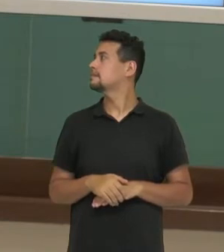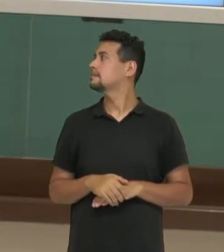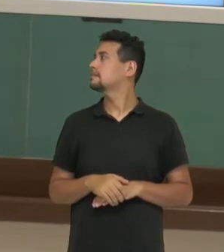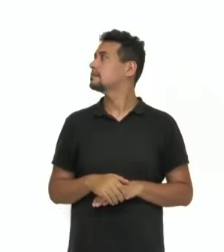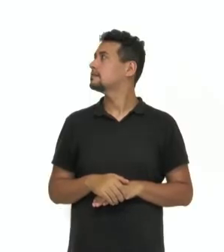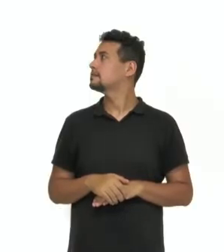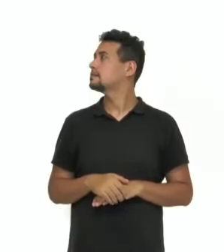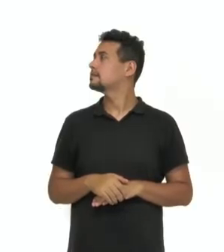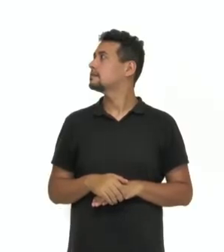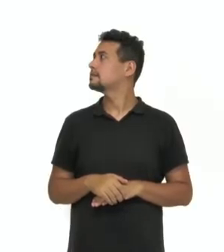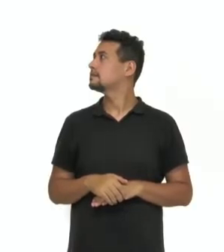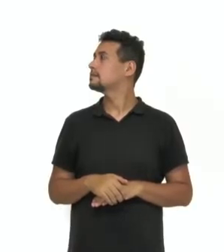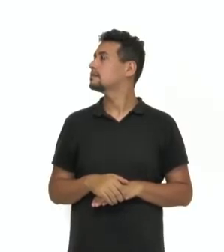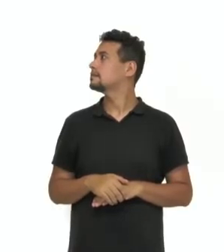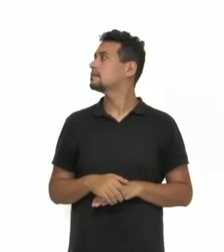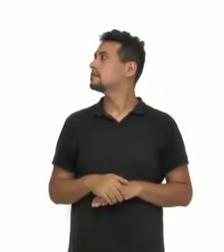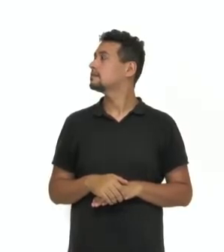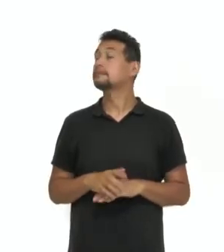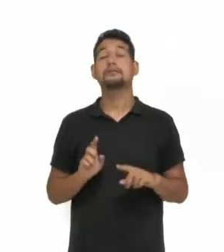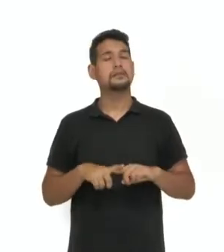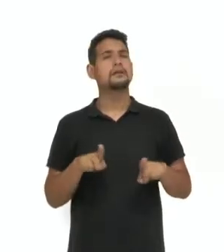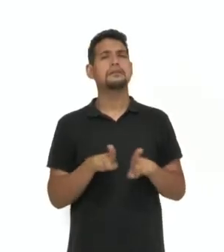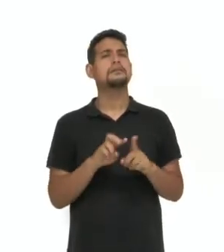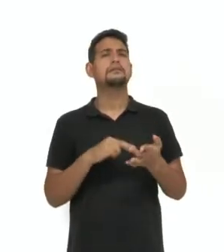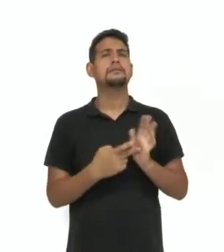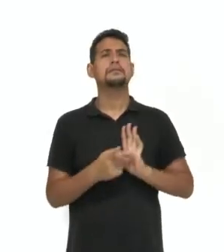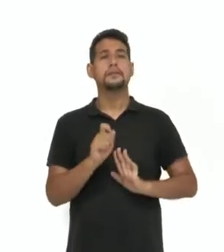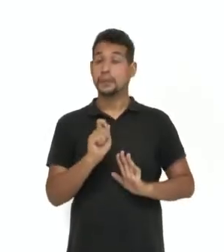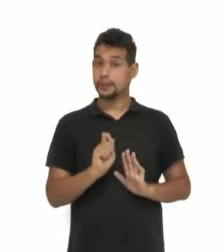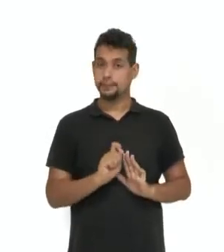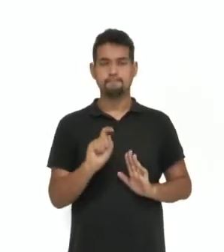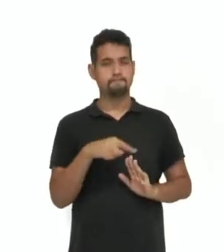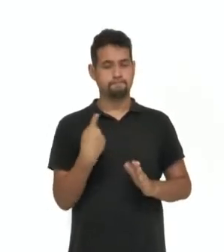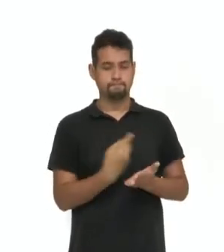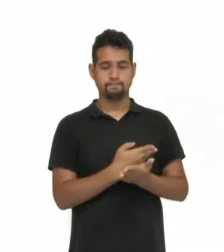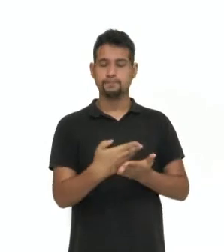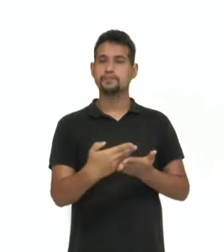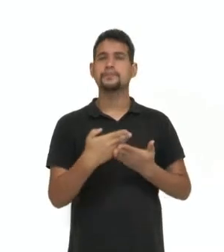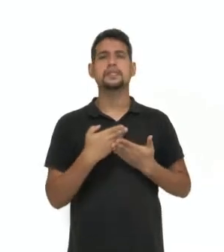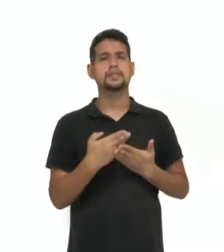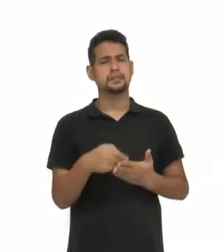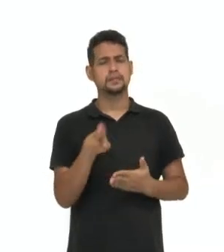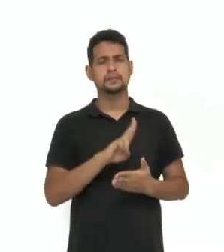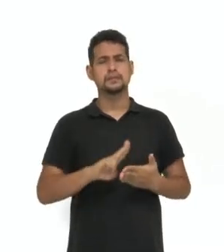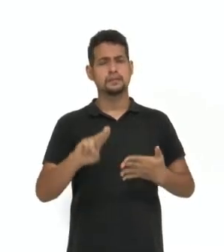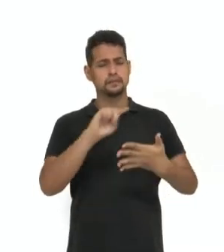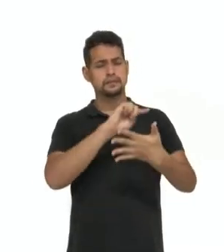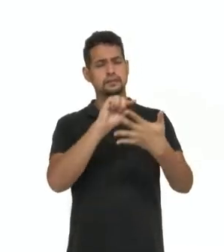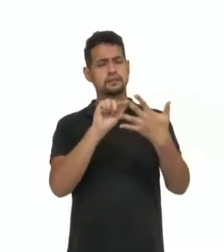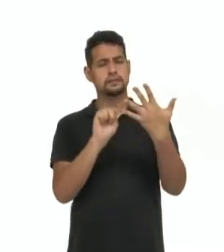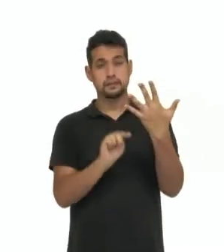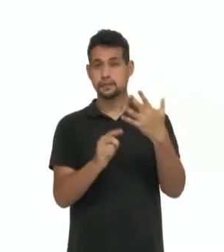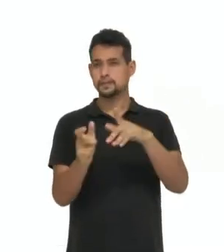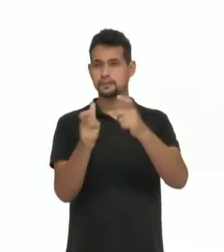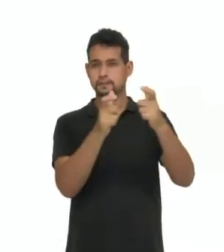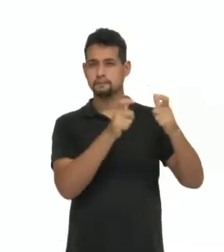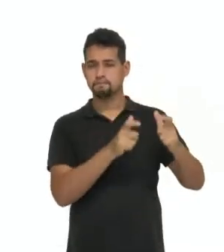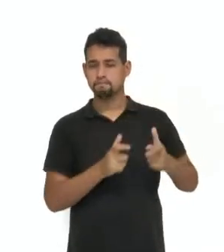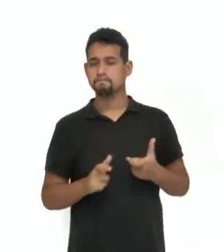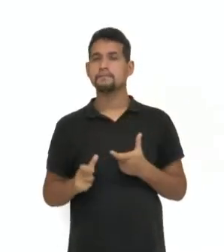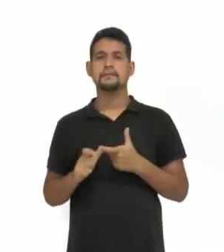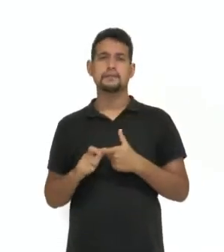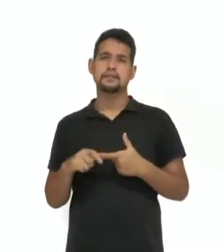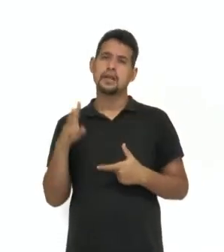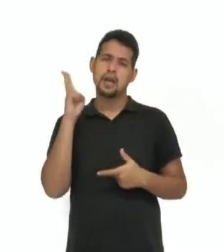Género textual, cuento. Situación inicial, uso de indicadores de tiempo, lugar. Érase